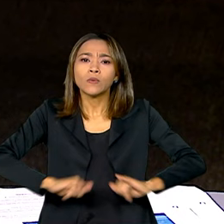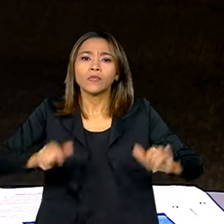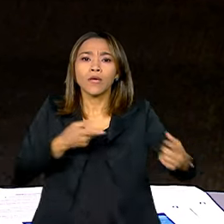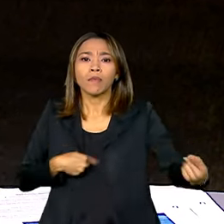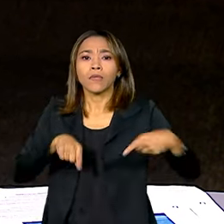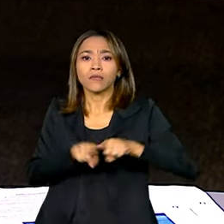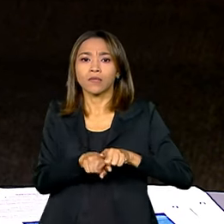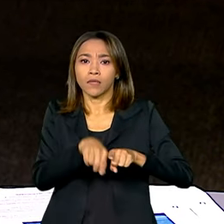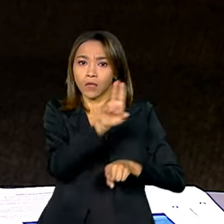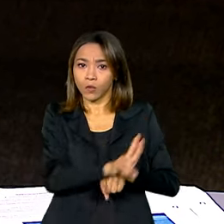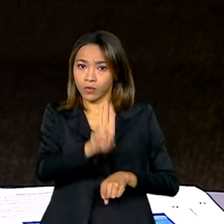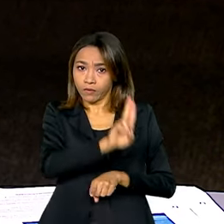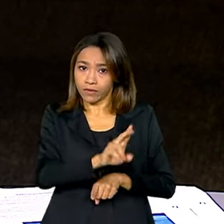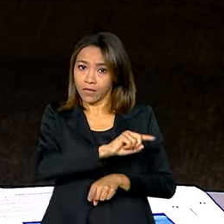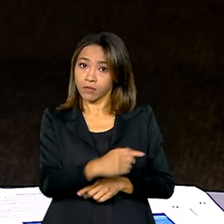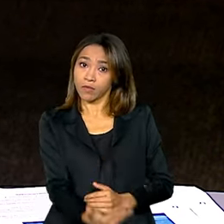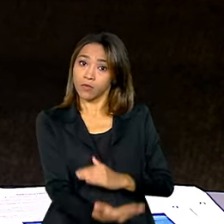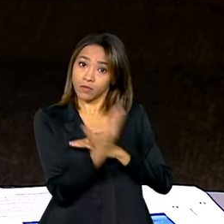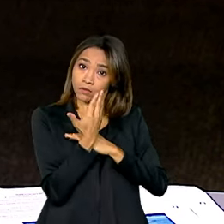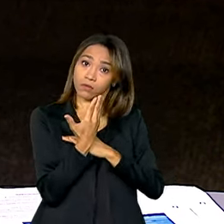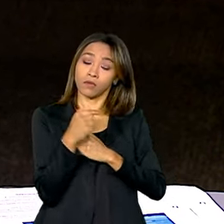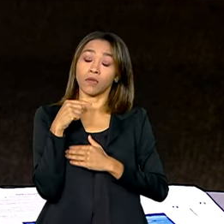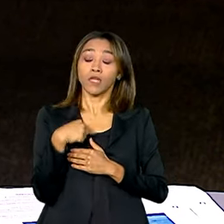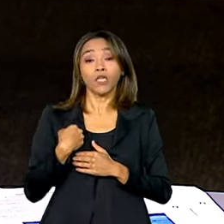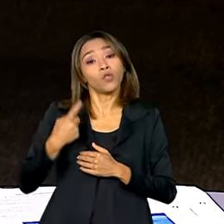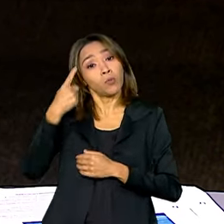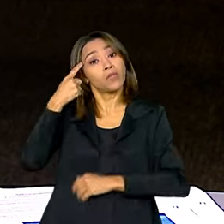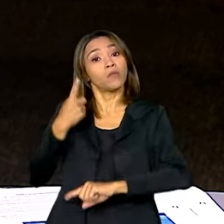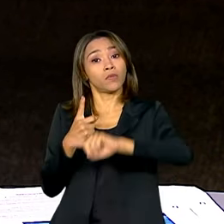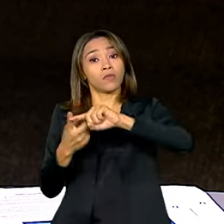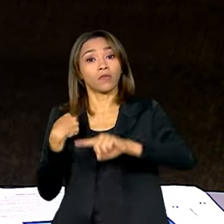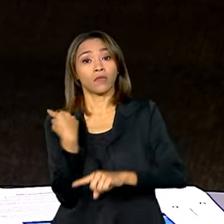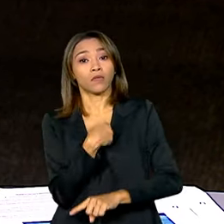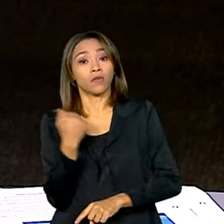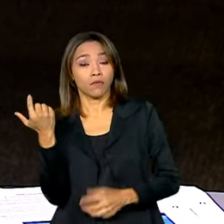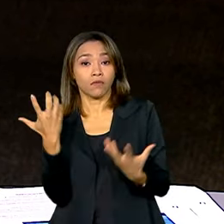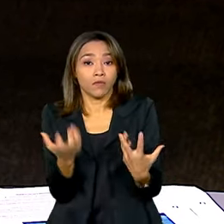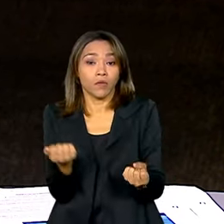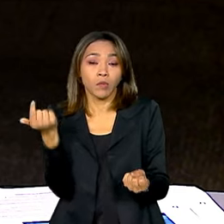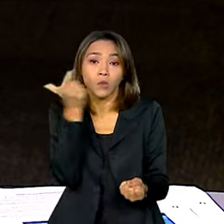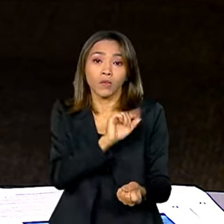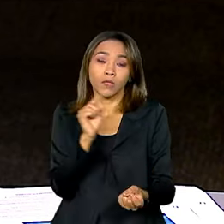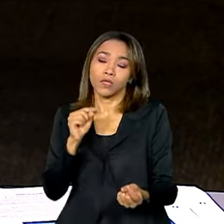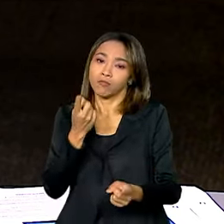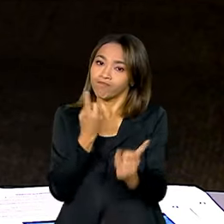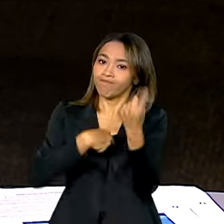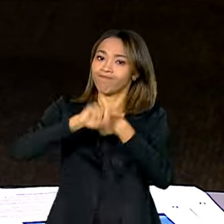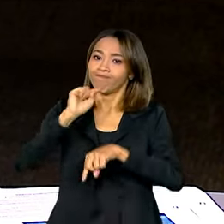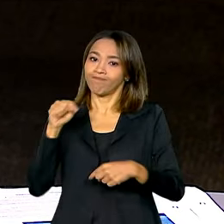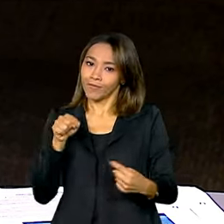essa questão e eu estou muito otimista de que a gente possa ter sucesso nesse nosso objetivo.